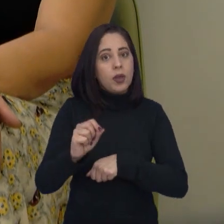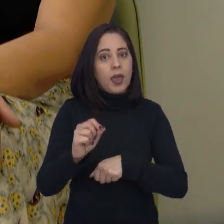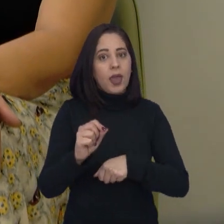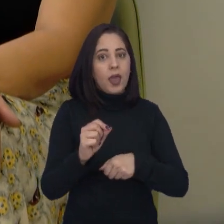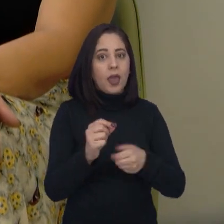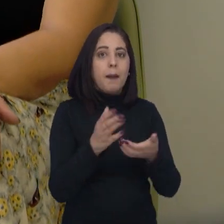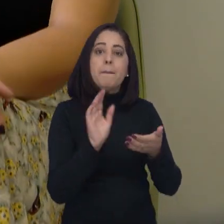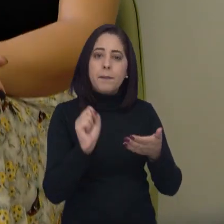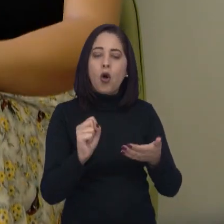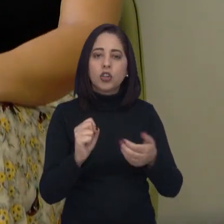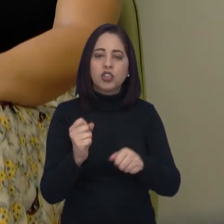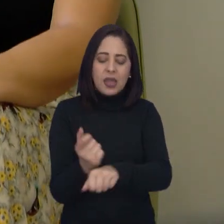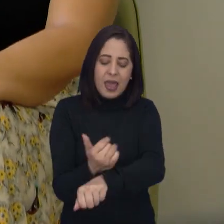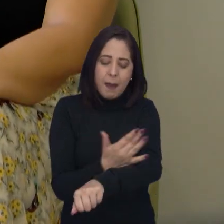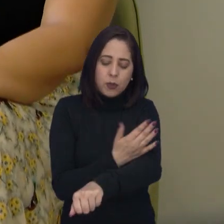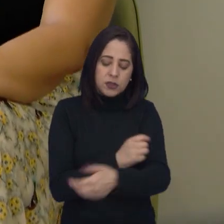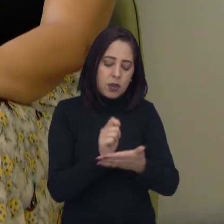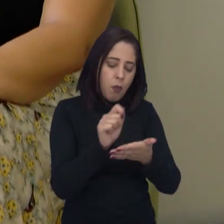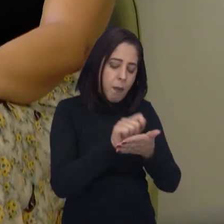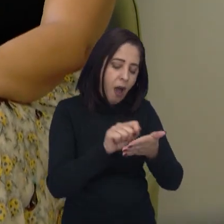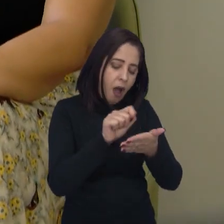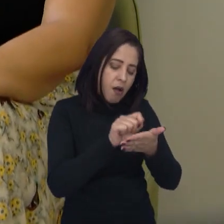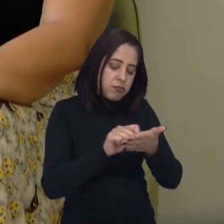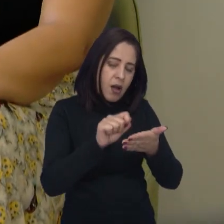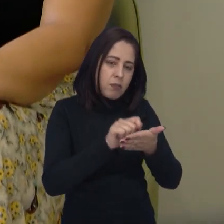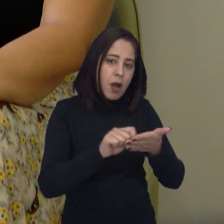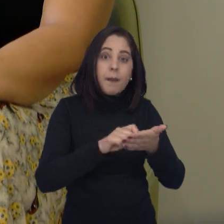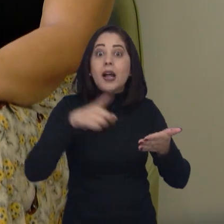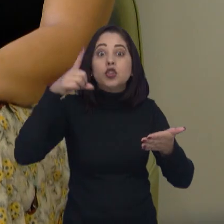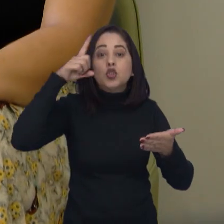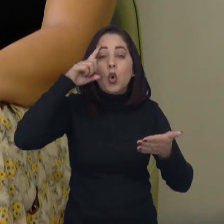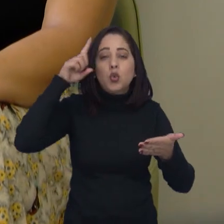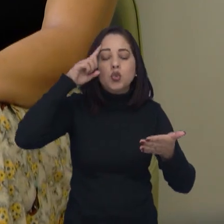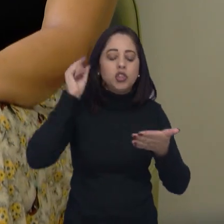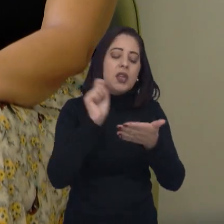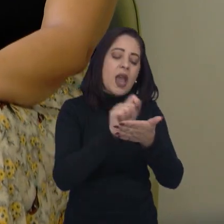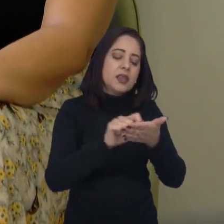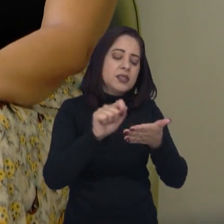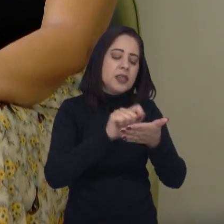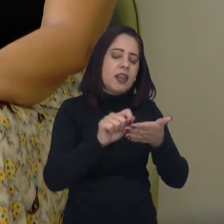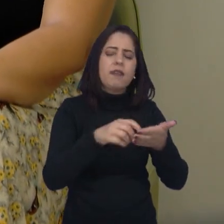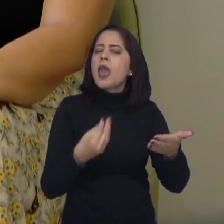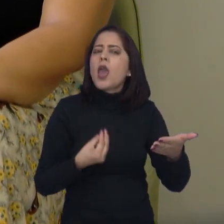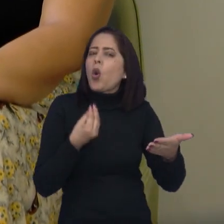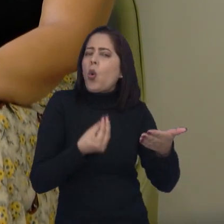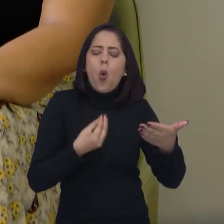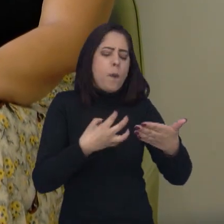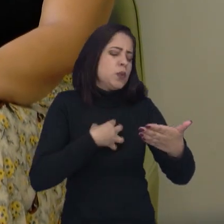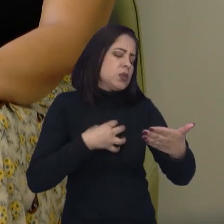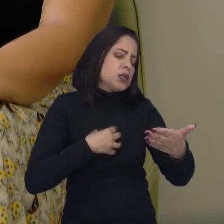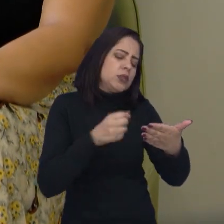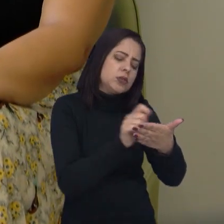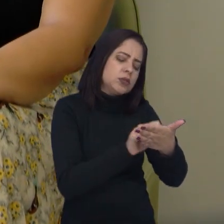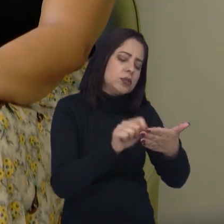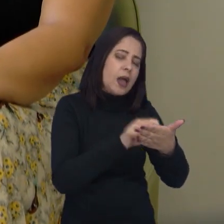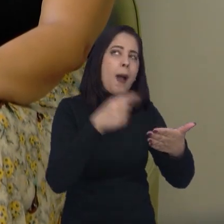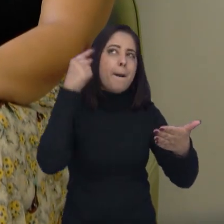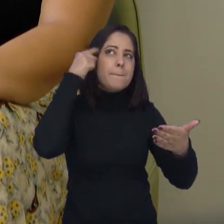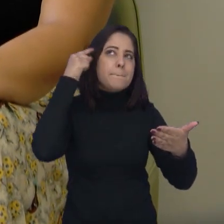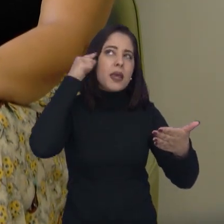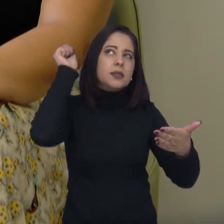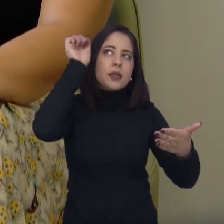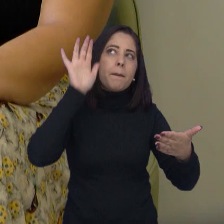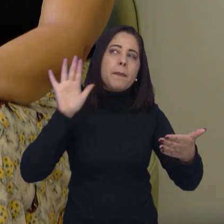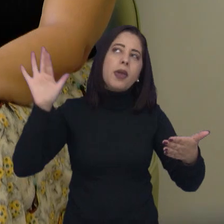das emoções, um diário da autoestima, onde todos os dias essa pessoa ela vai escrever a forma como ela está se sentindo, né, os pensamentos